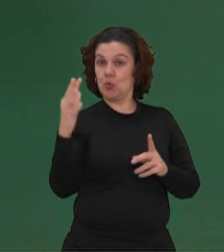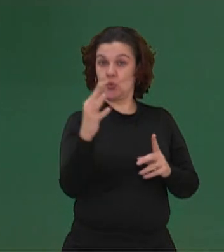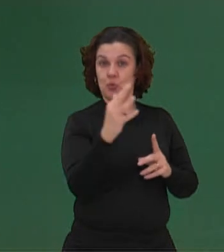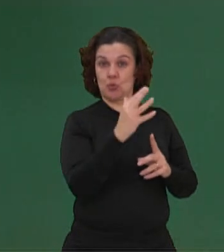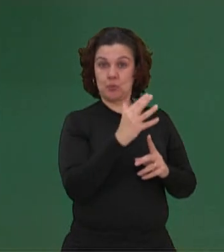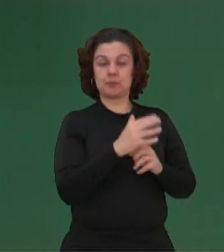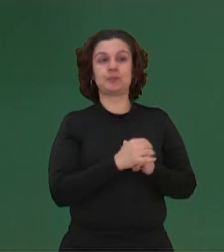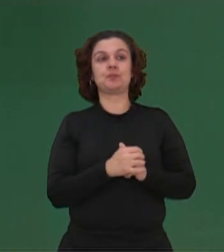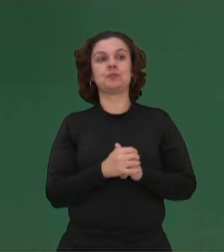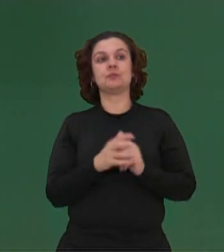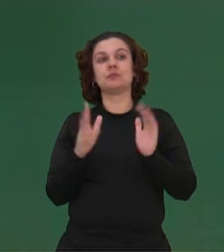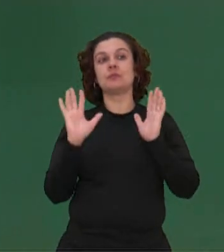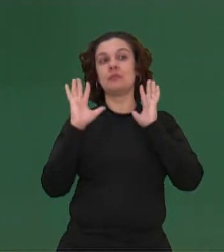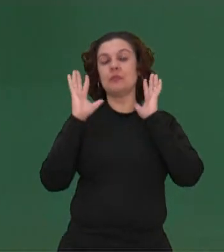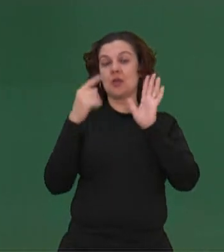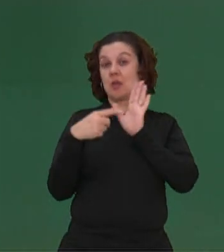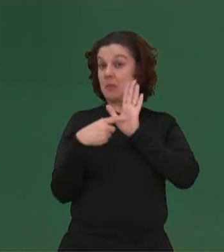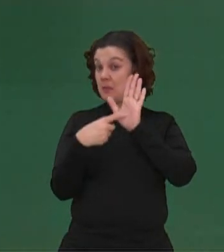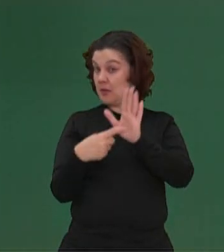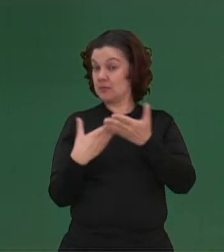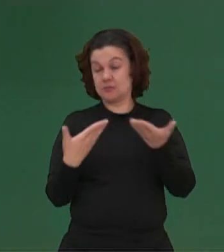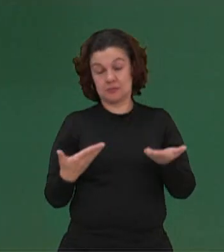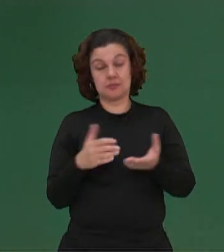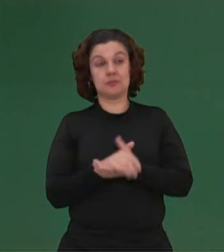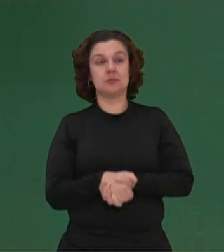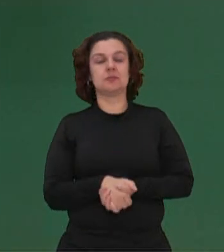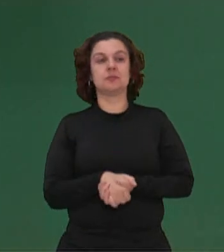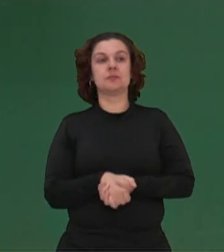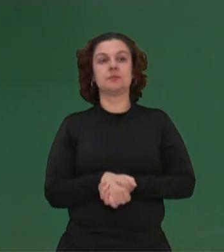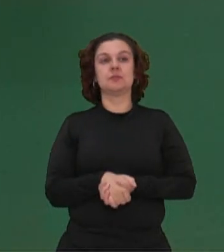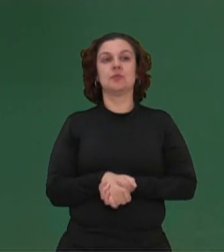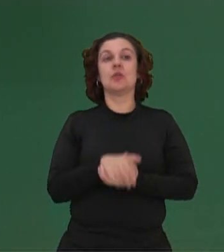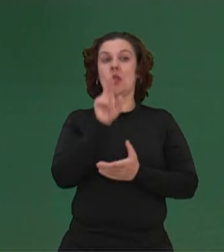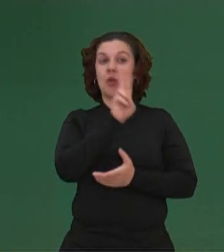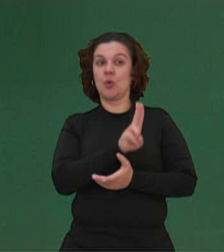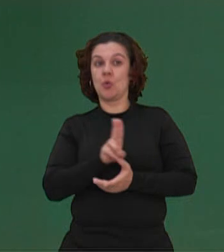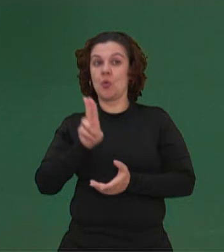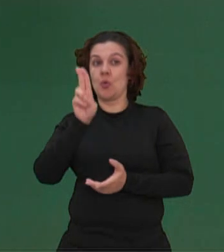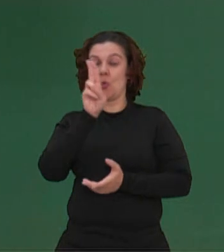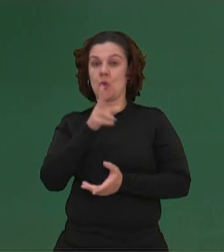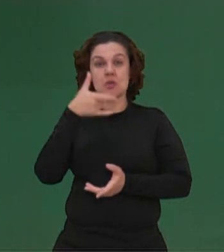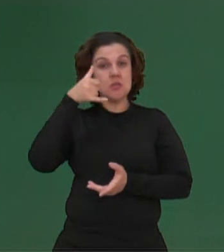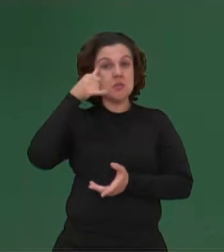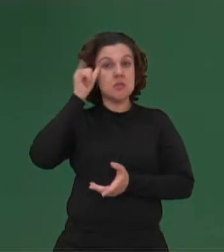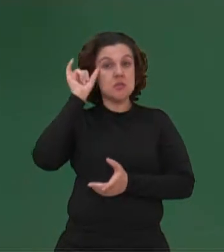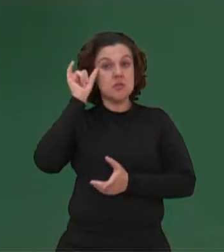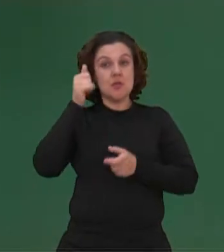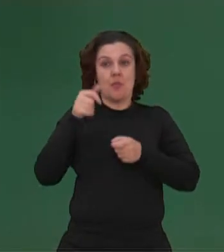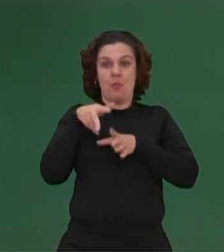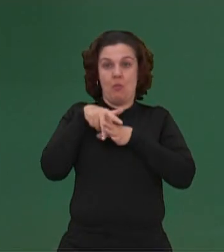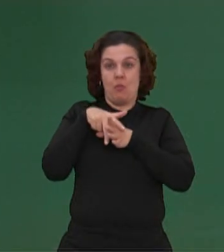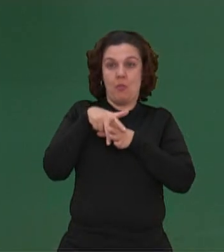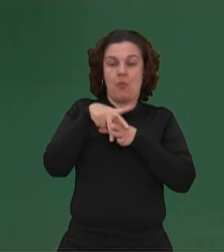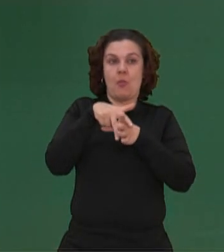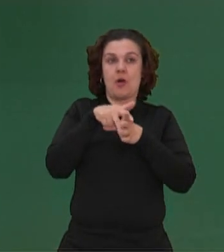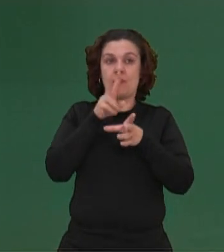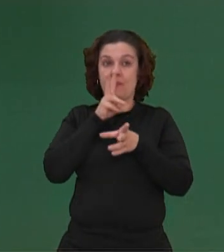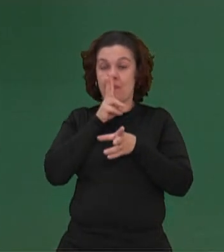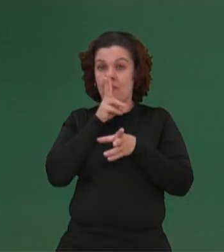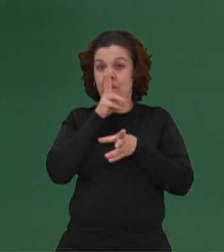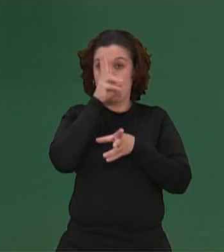aqui do engenho já aparecem nessa imagem. Você tem o uso dos bois como